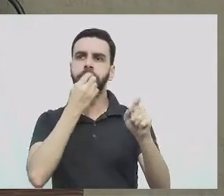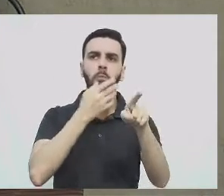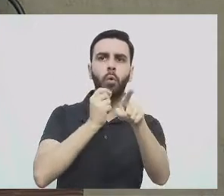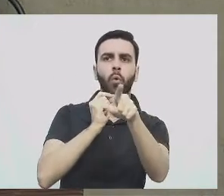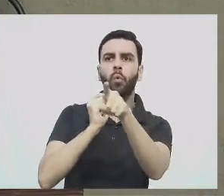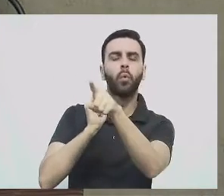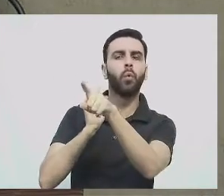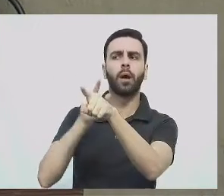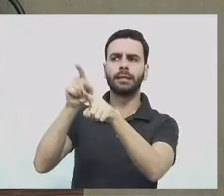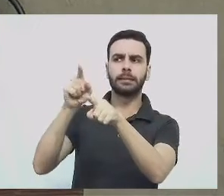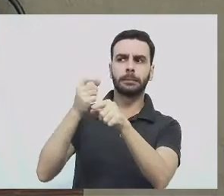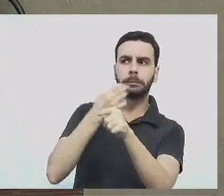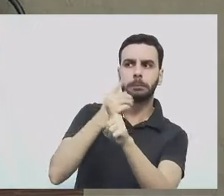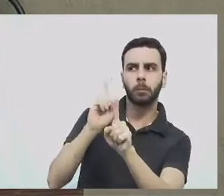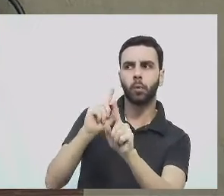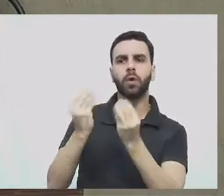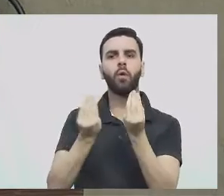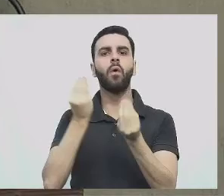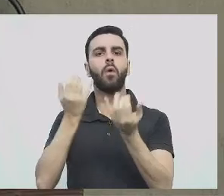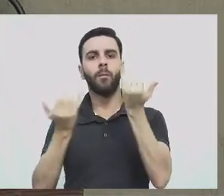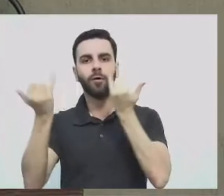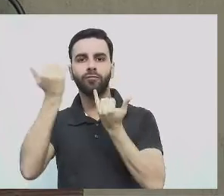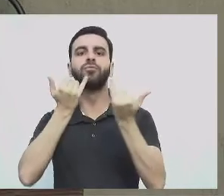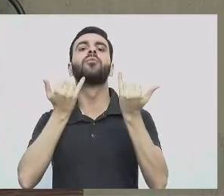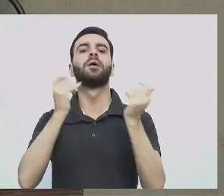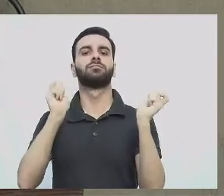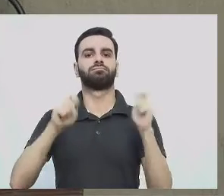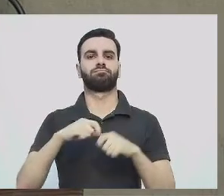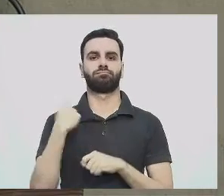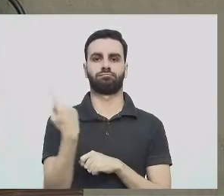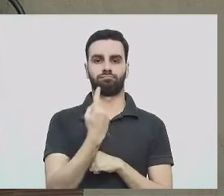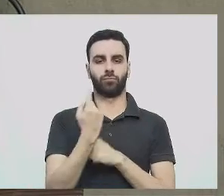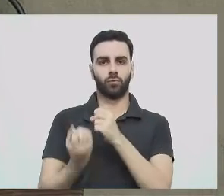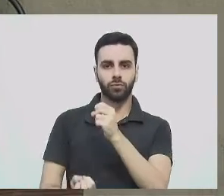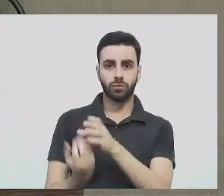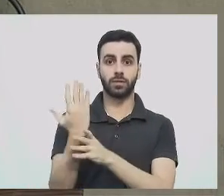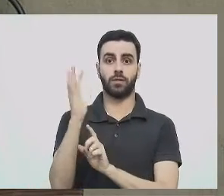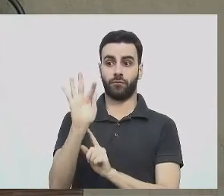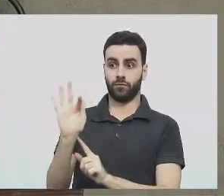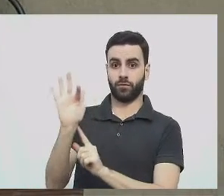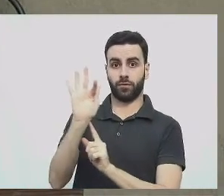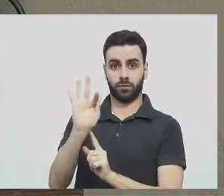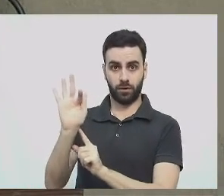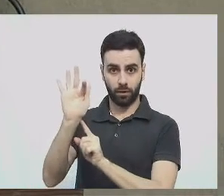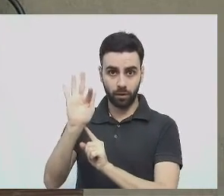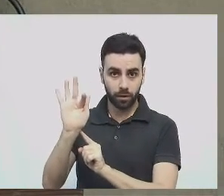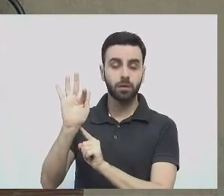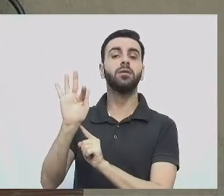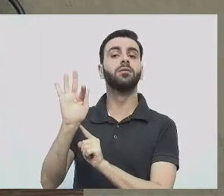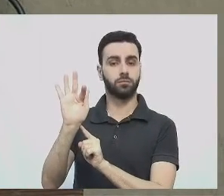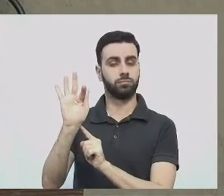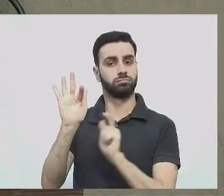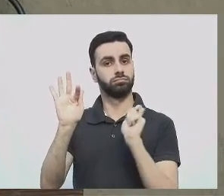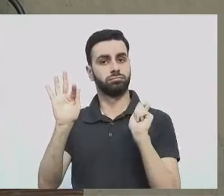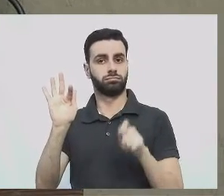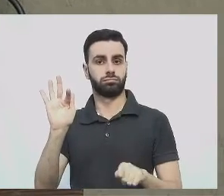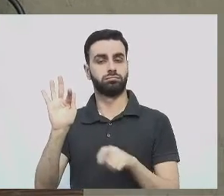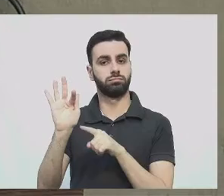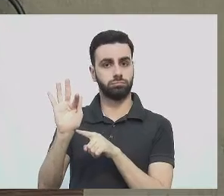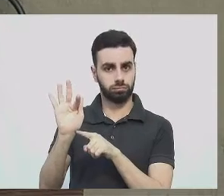e o que, que não funcionava, para que a gente pudesse criar uma instituição de